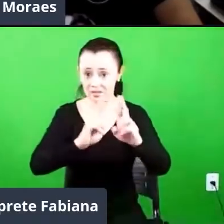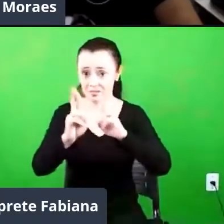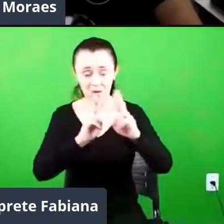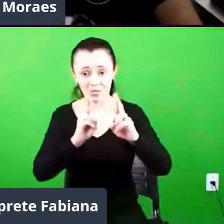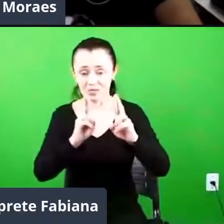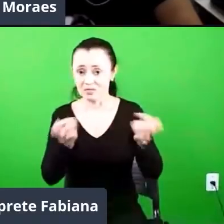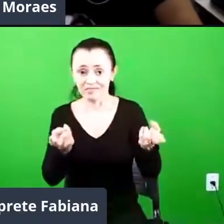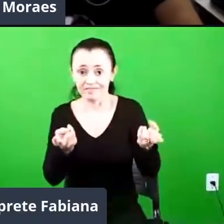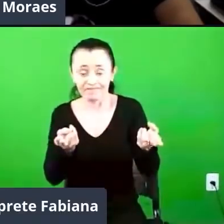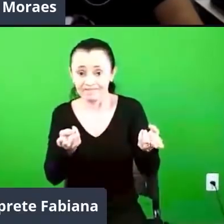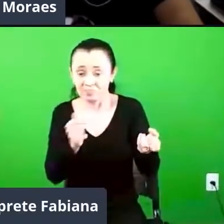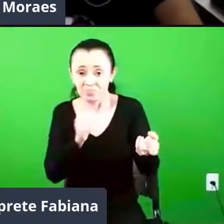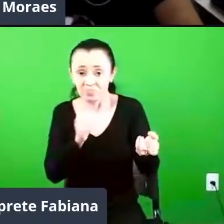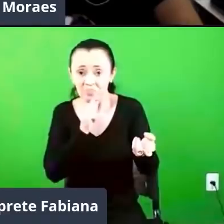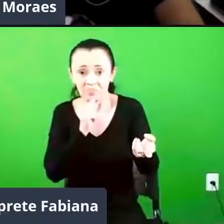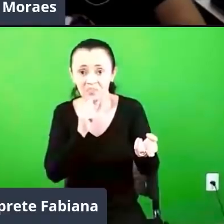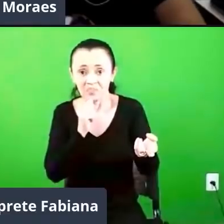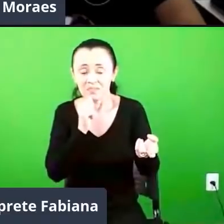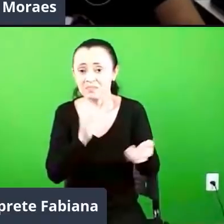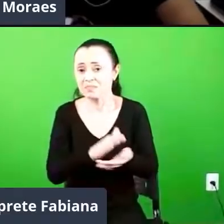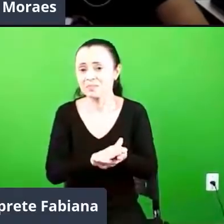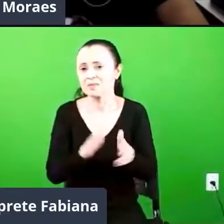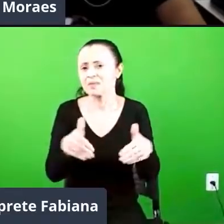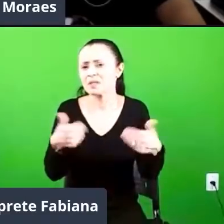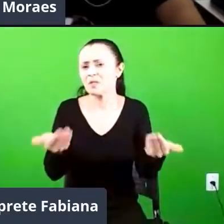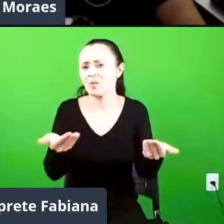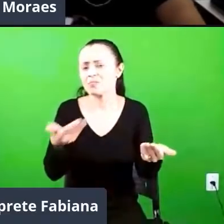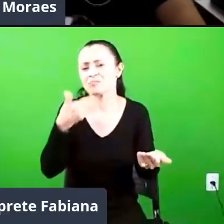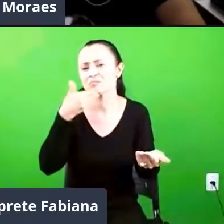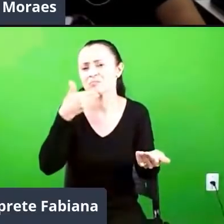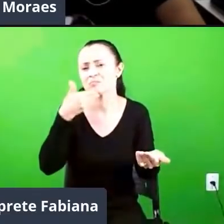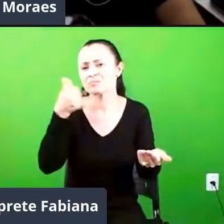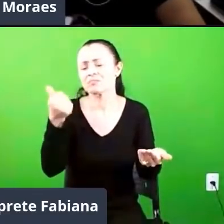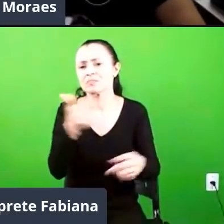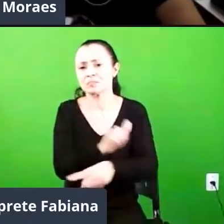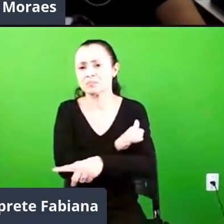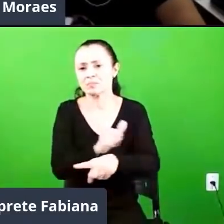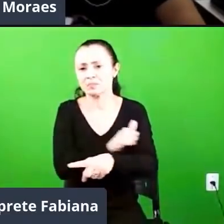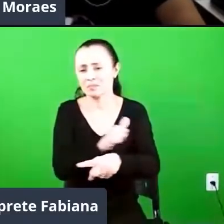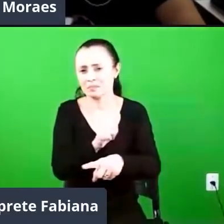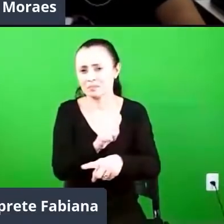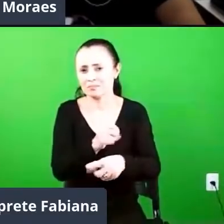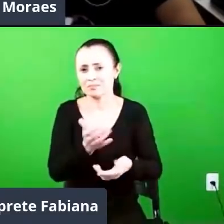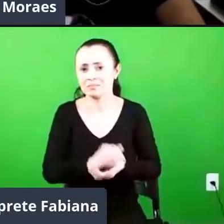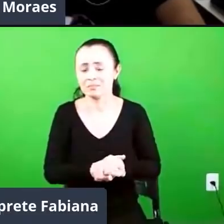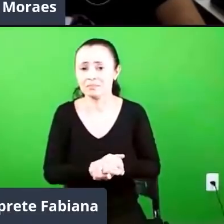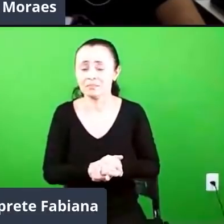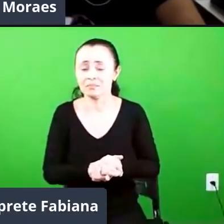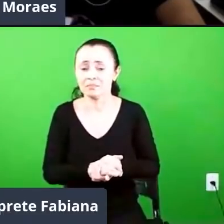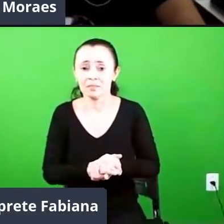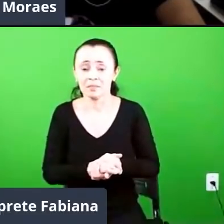para a gente, né? Qual seria a melhor forma de conduzir? Gente, nós estamos dando o melhor de